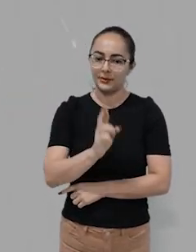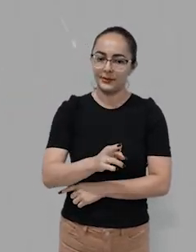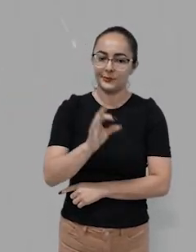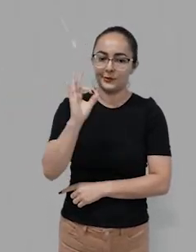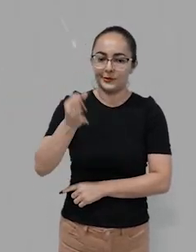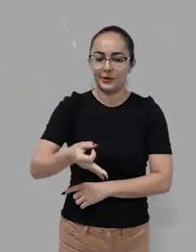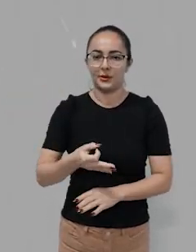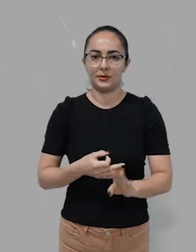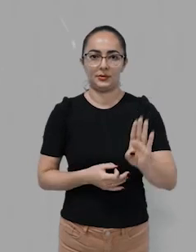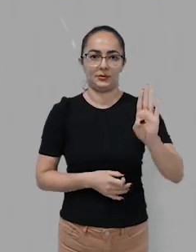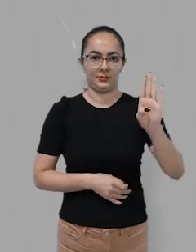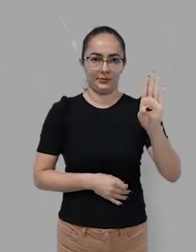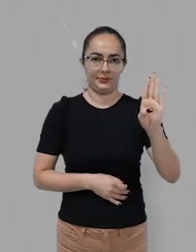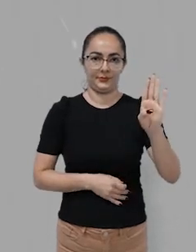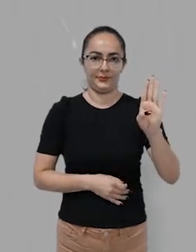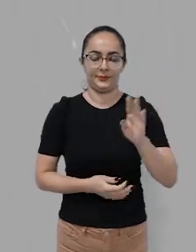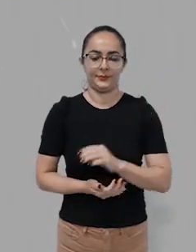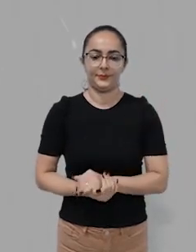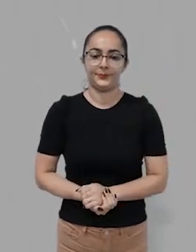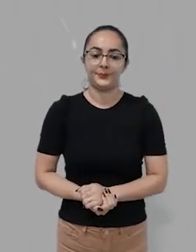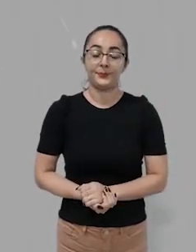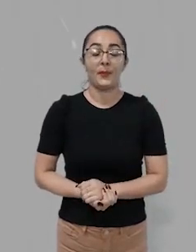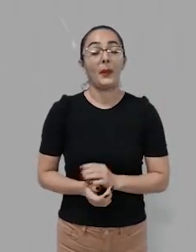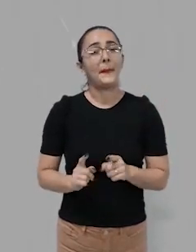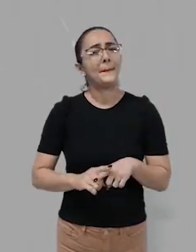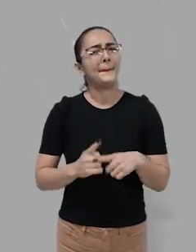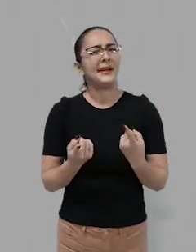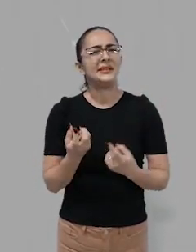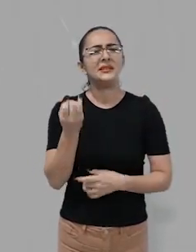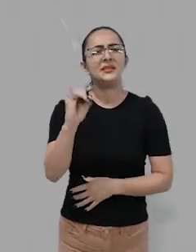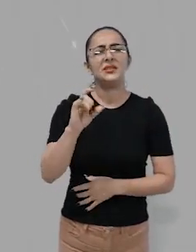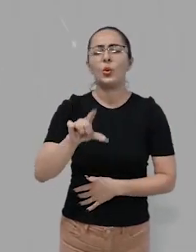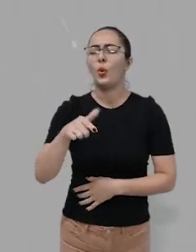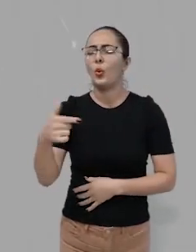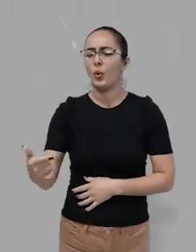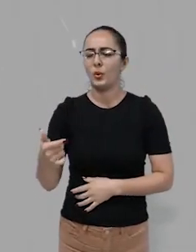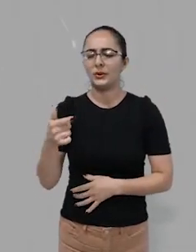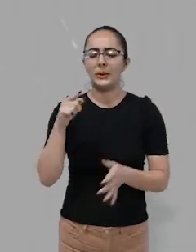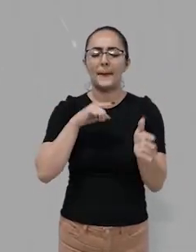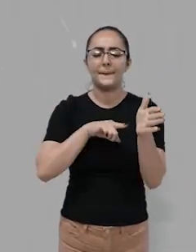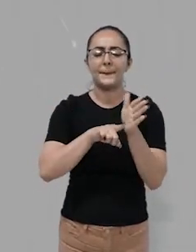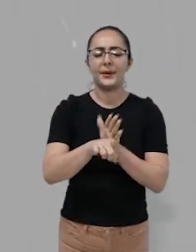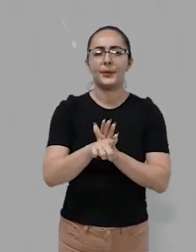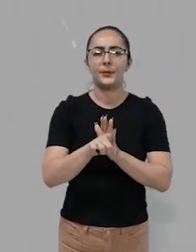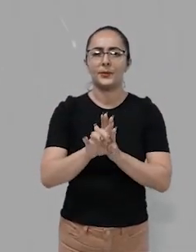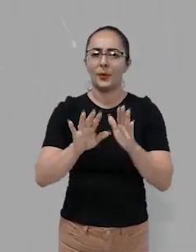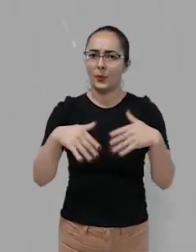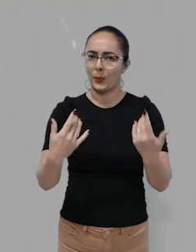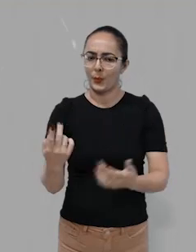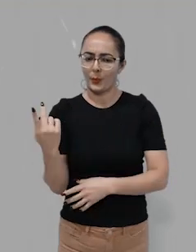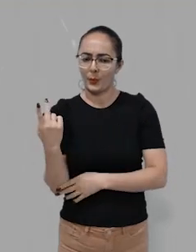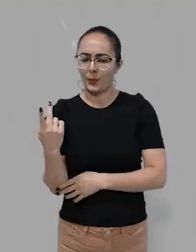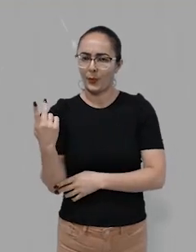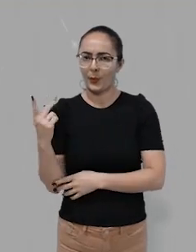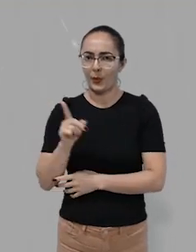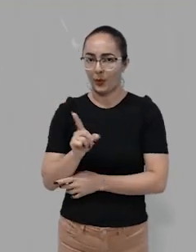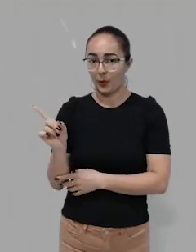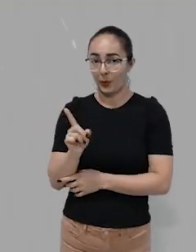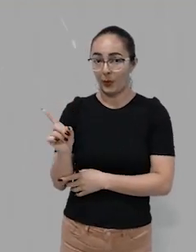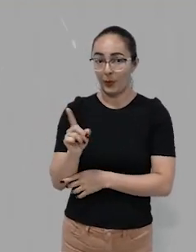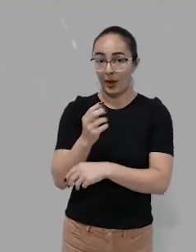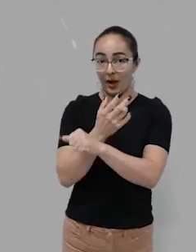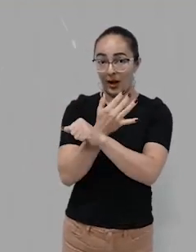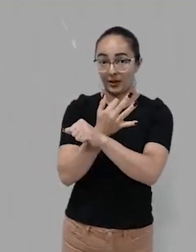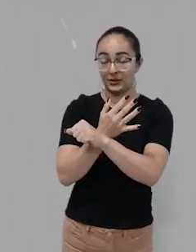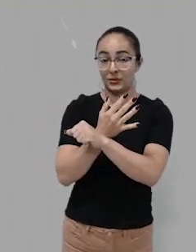de bola. Mas se houvesse mais outra pergunta, qual desses ácidos é o mais fraco?